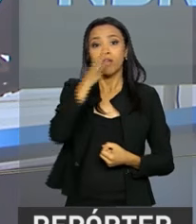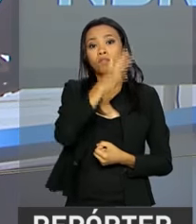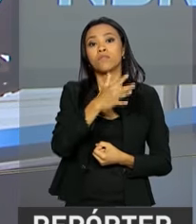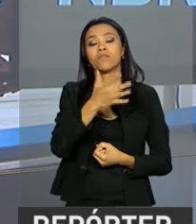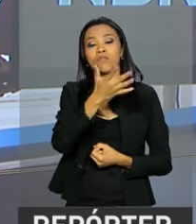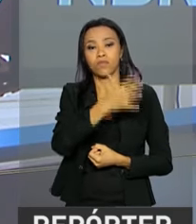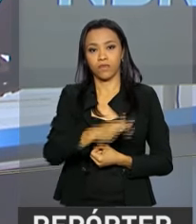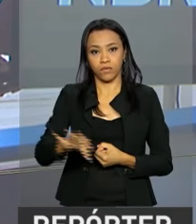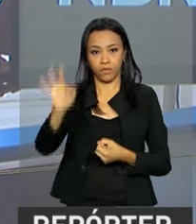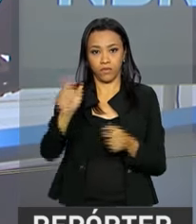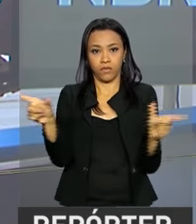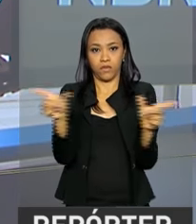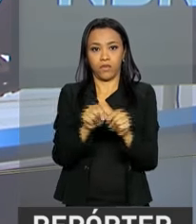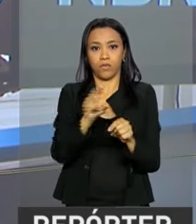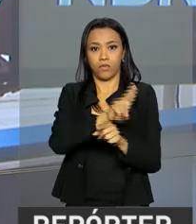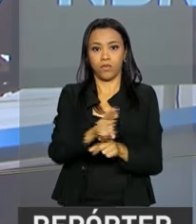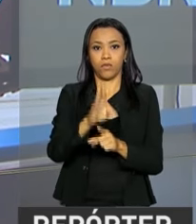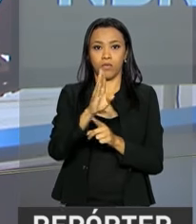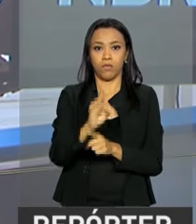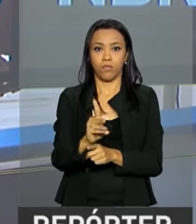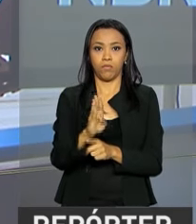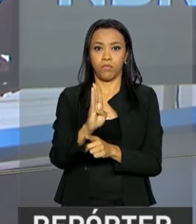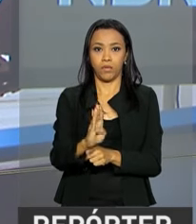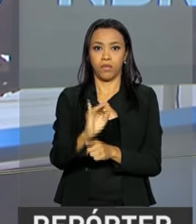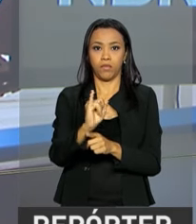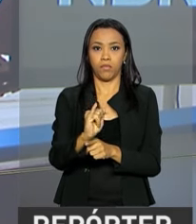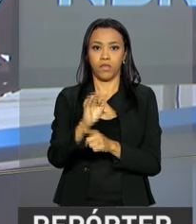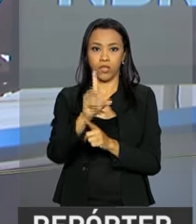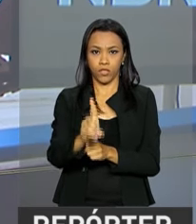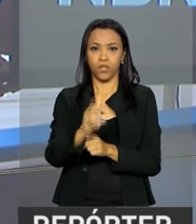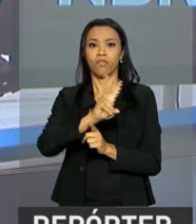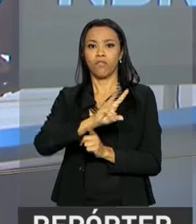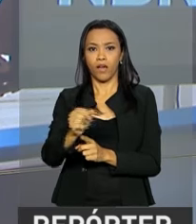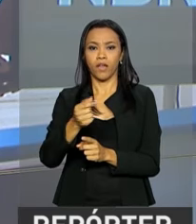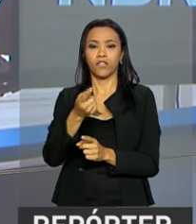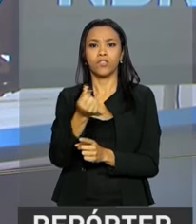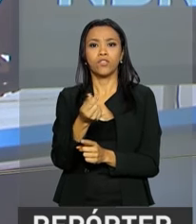é o Banco Interamericano de Desenvolvimento, vai injetar